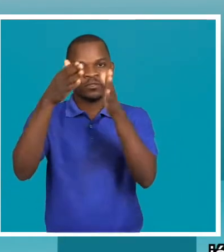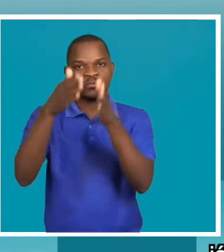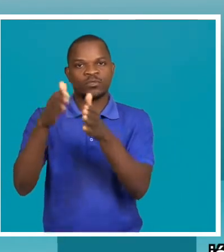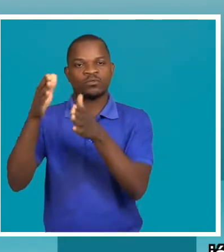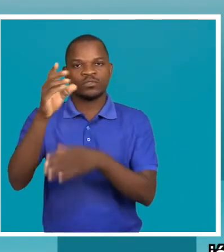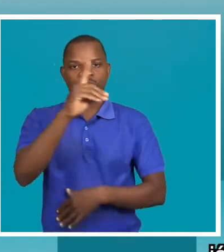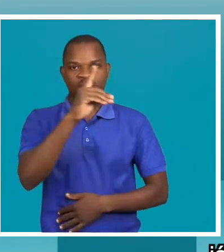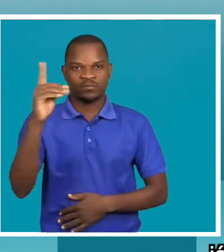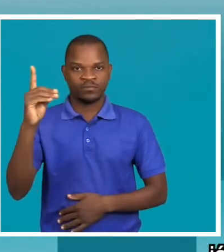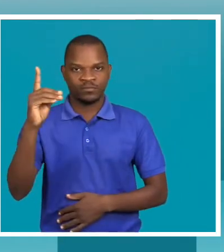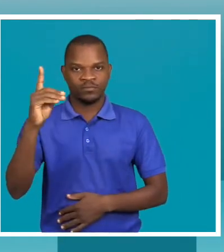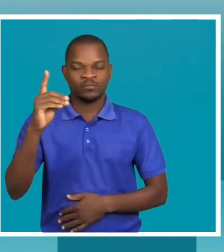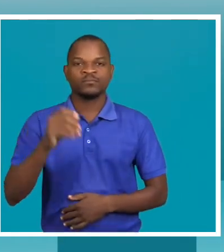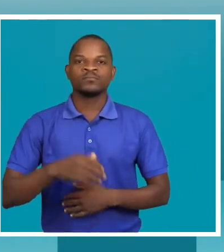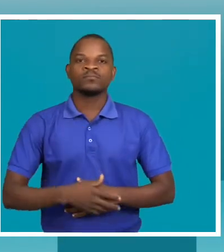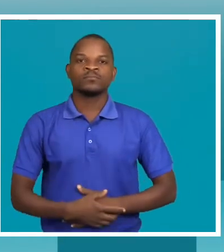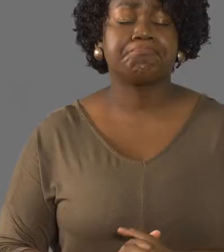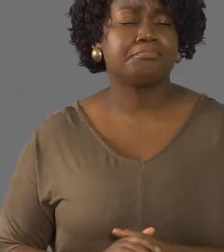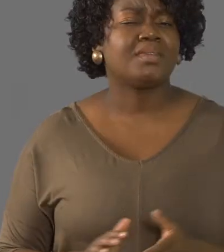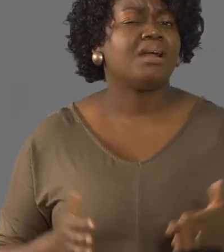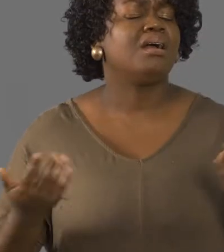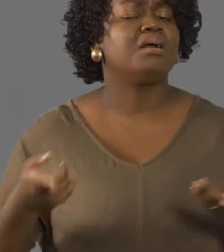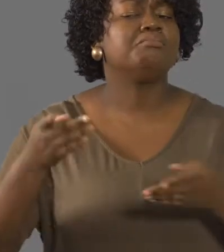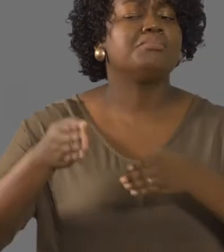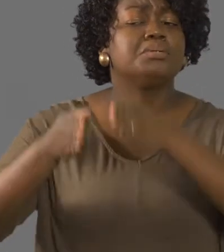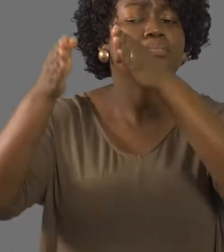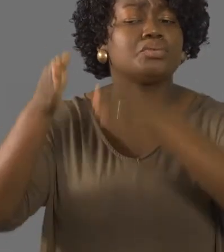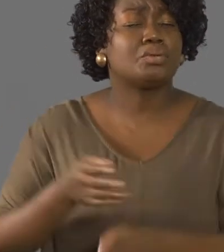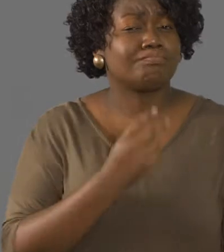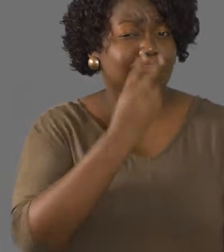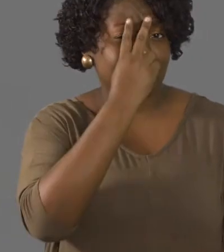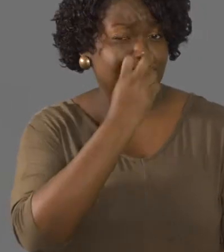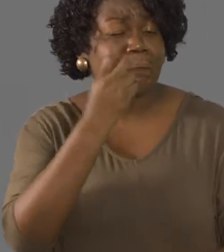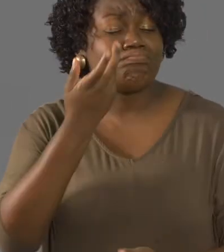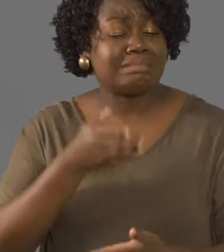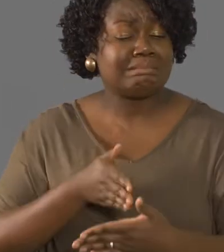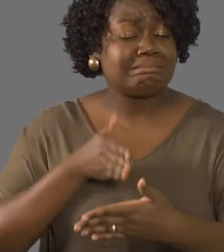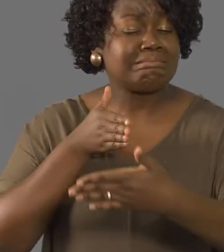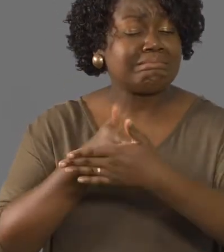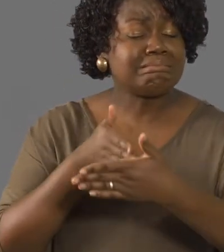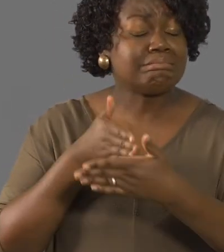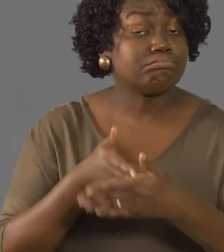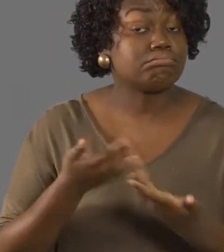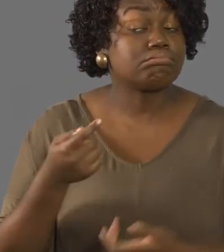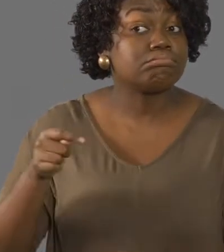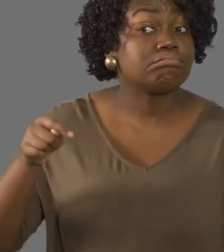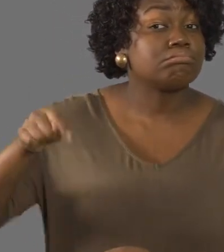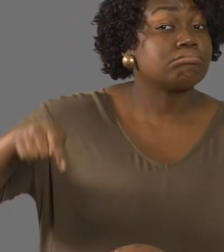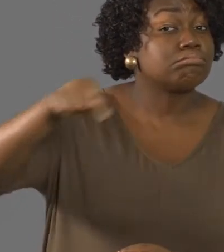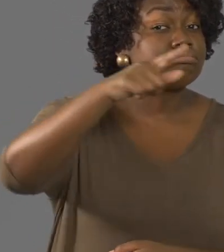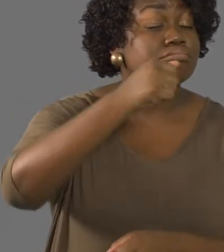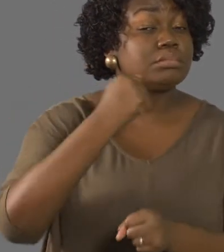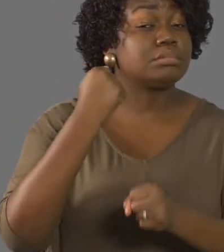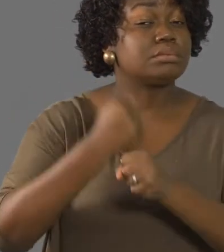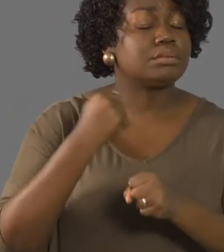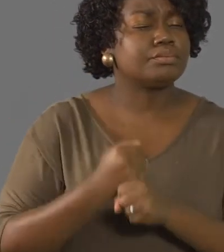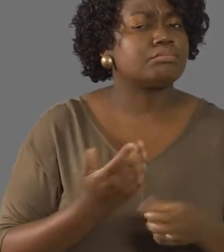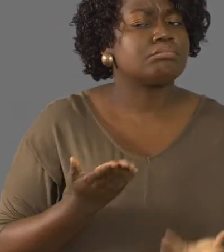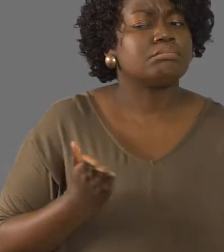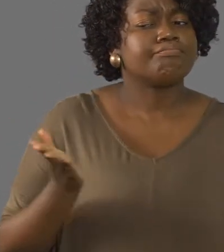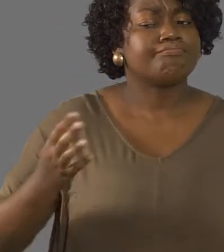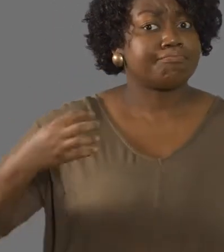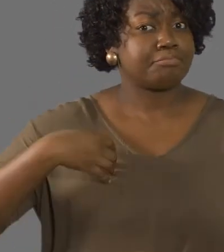pessoas com deficiência. Tem crescido a procura de serviços públicos por parte das pessoas com deficiência visual. Por isso,